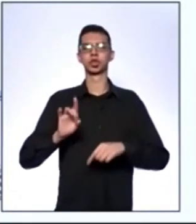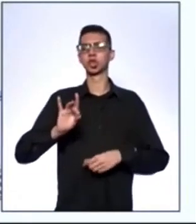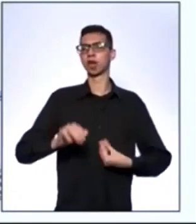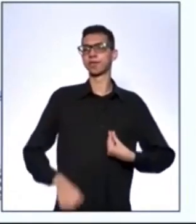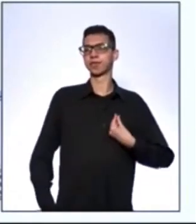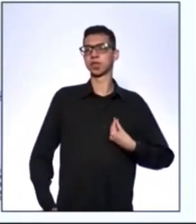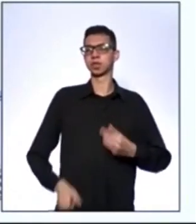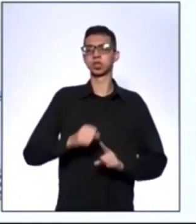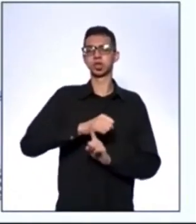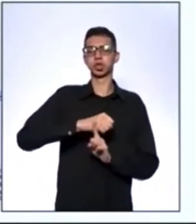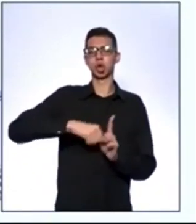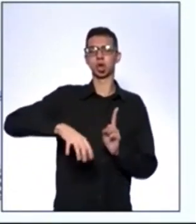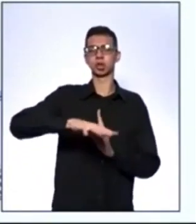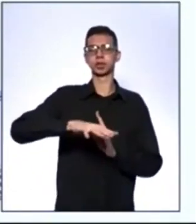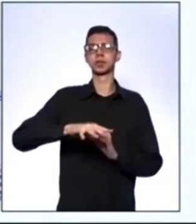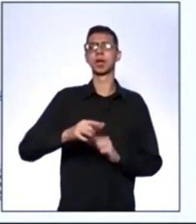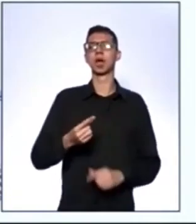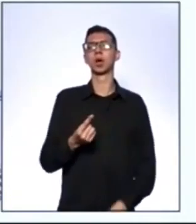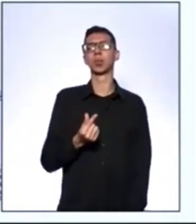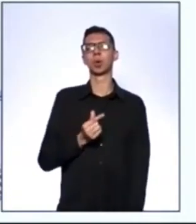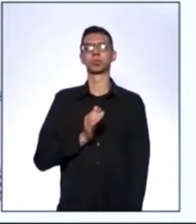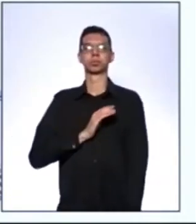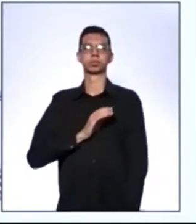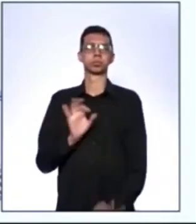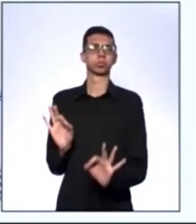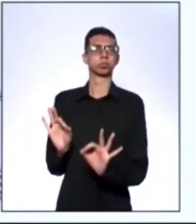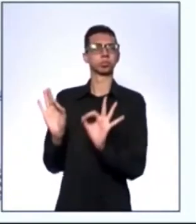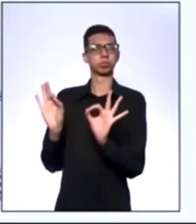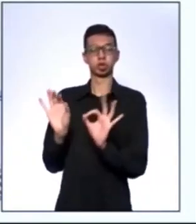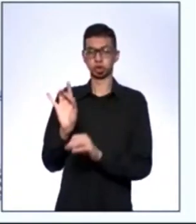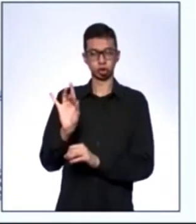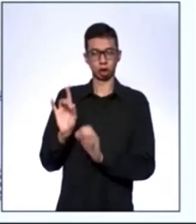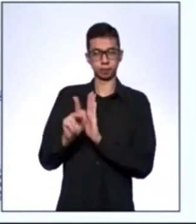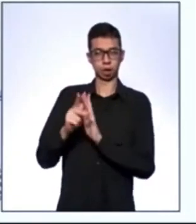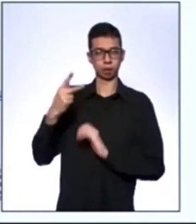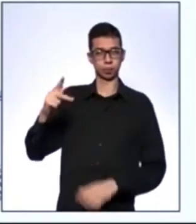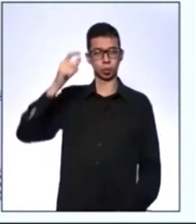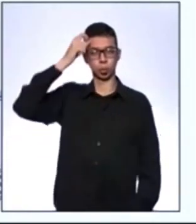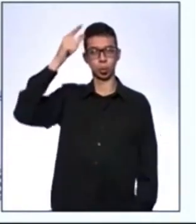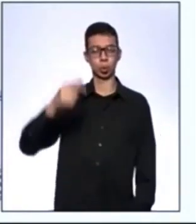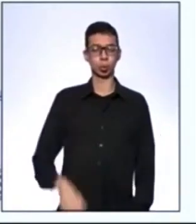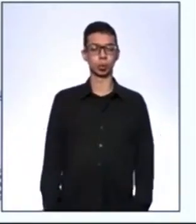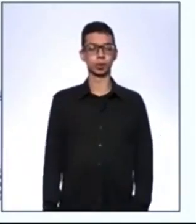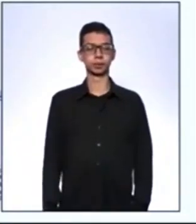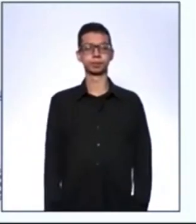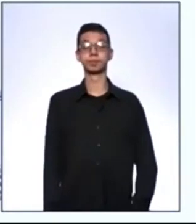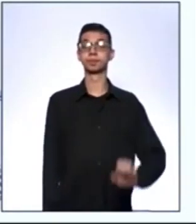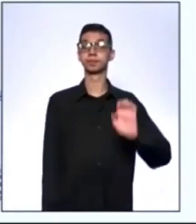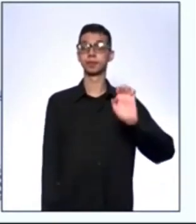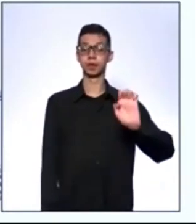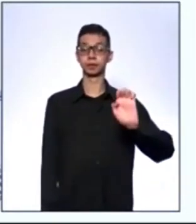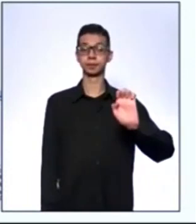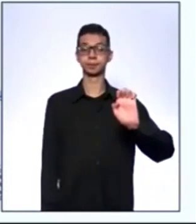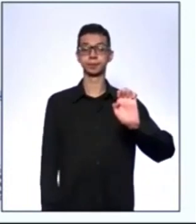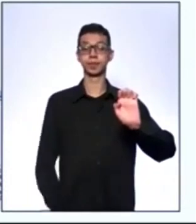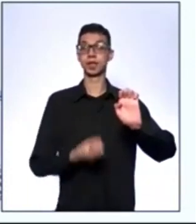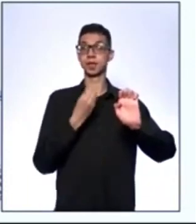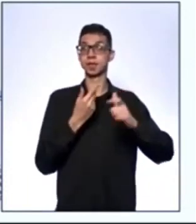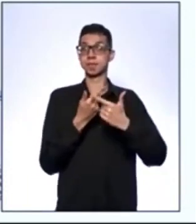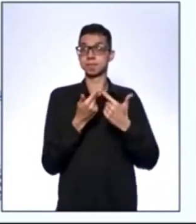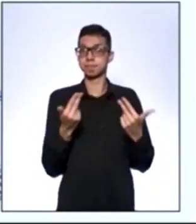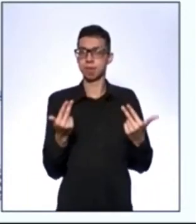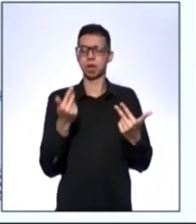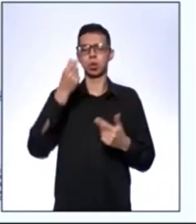Boa questão, né? Boa para a gente estudar, eu acho. Os bens culturais de uma sociedade negam a existência de